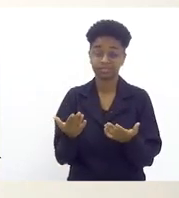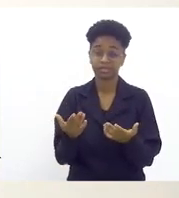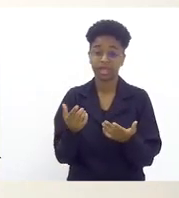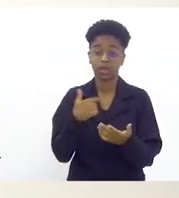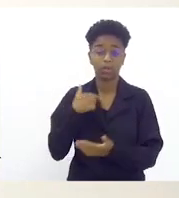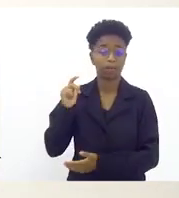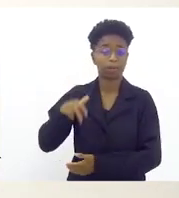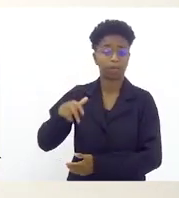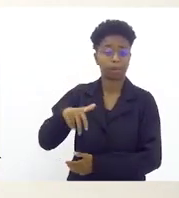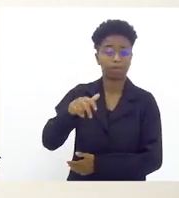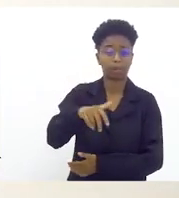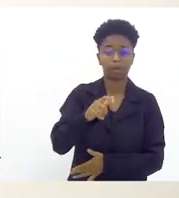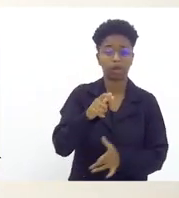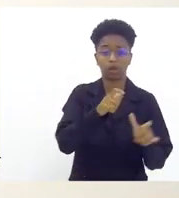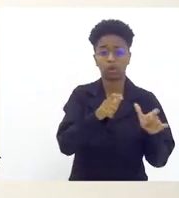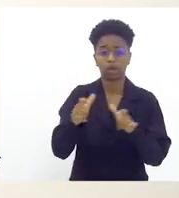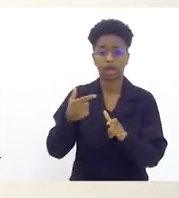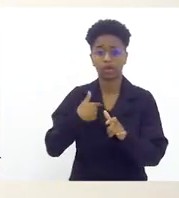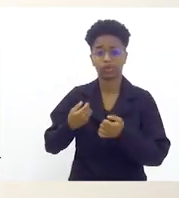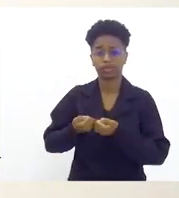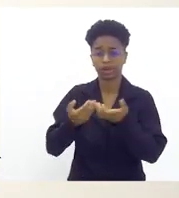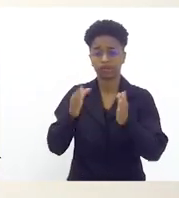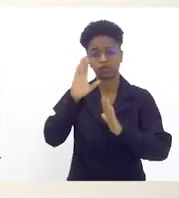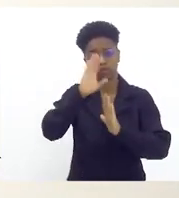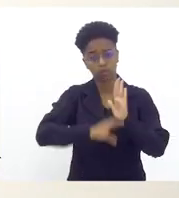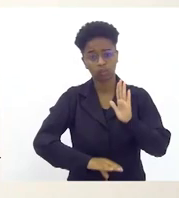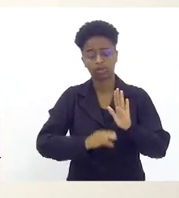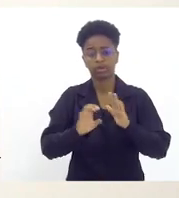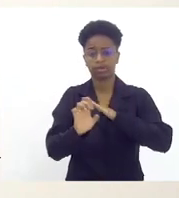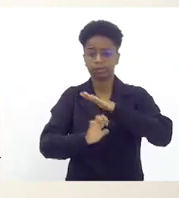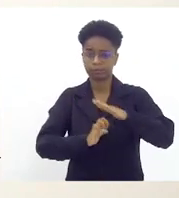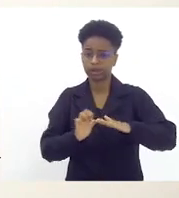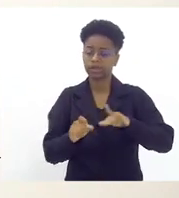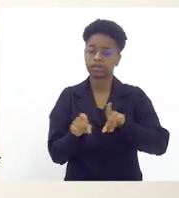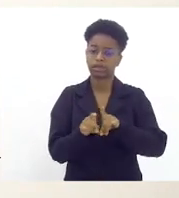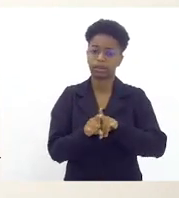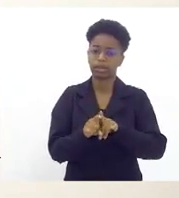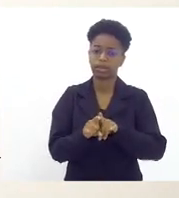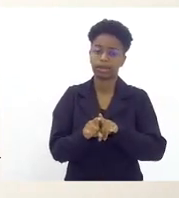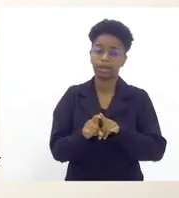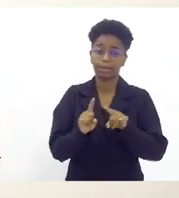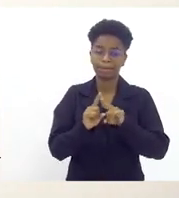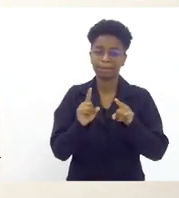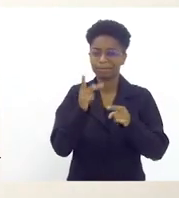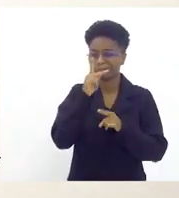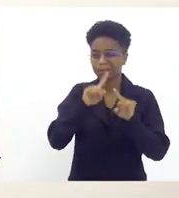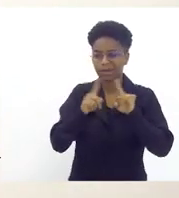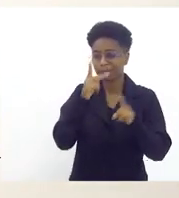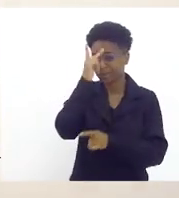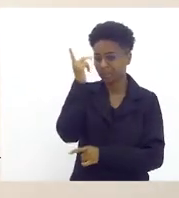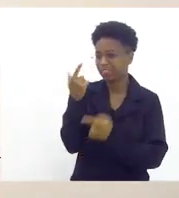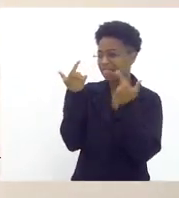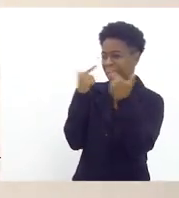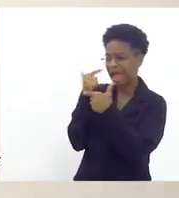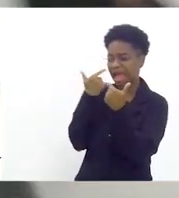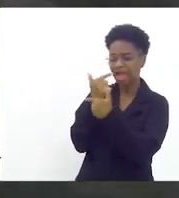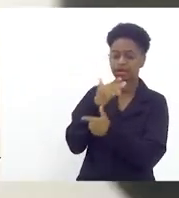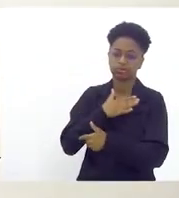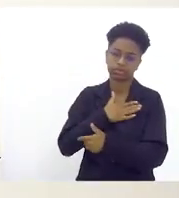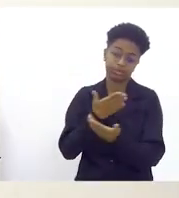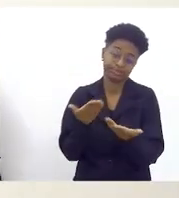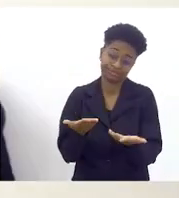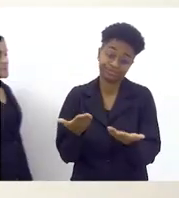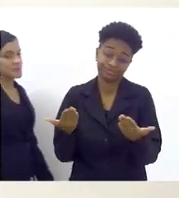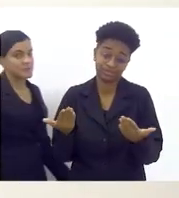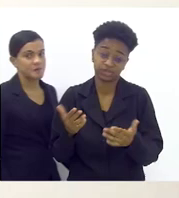em porta que eu levava o meu currículo nas empresas ou nas agências. As pessoas debochavam da minha cara, riam, pelo simples fato